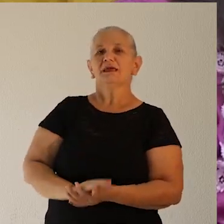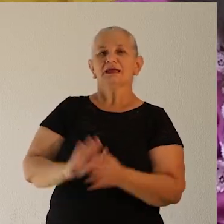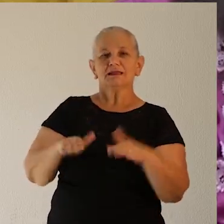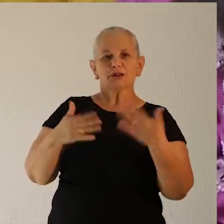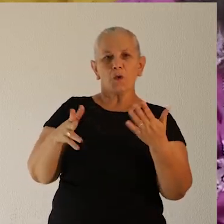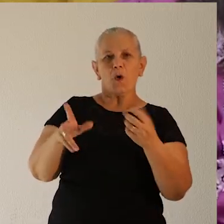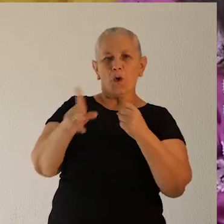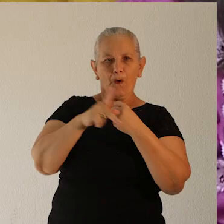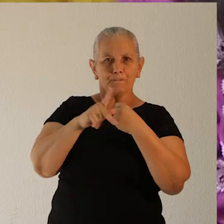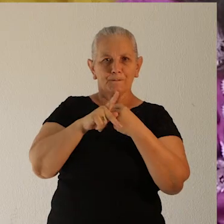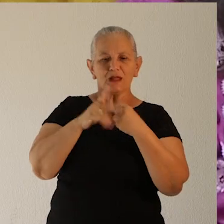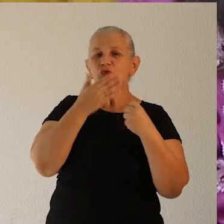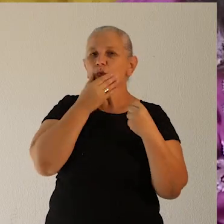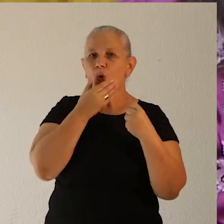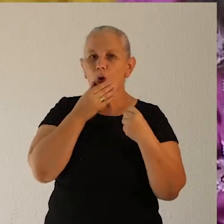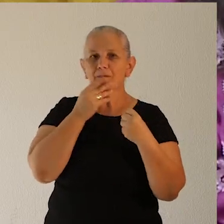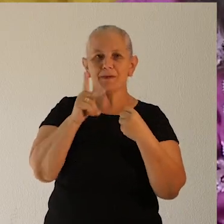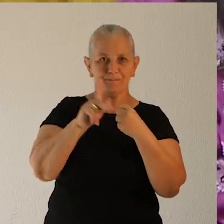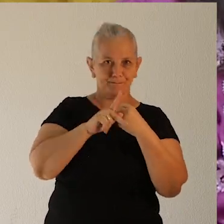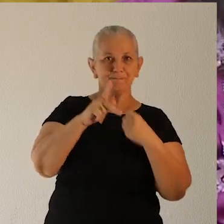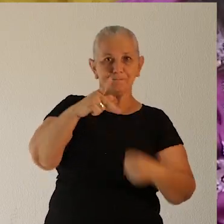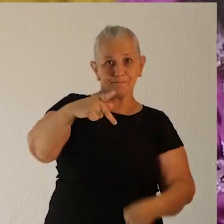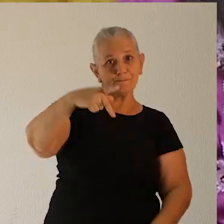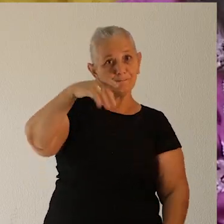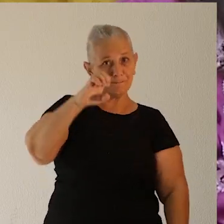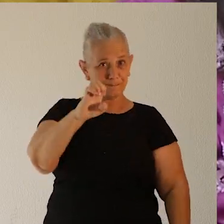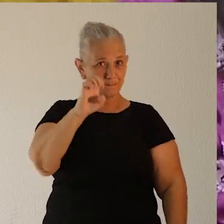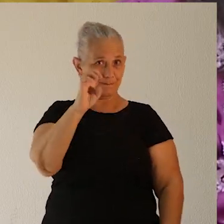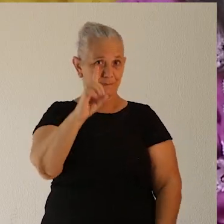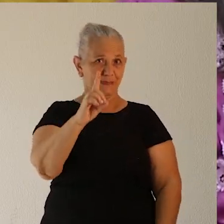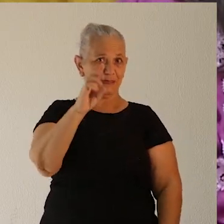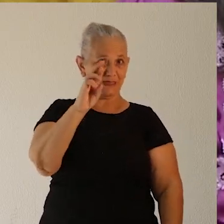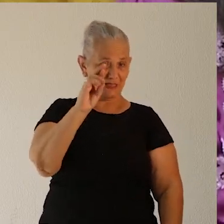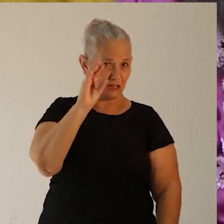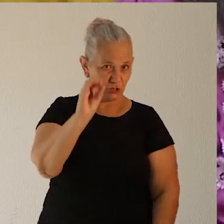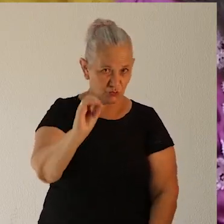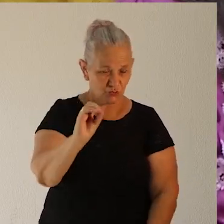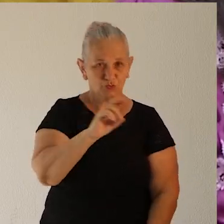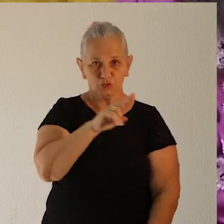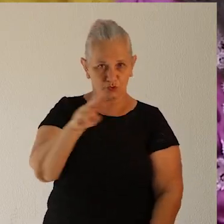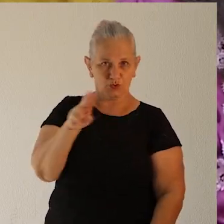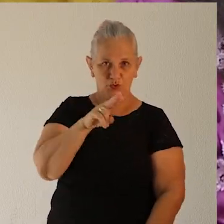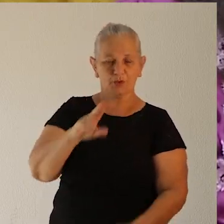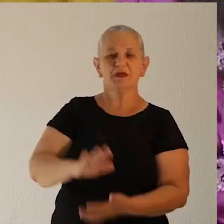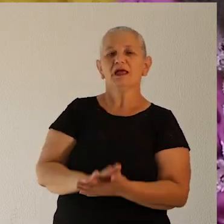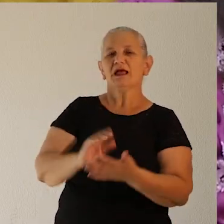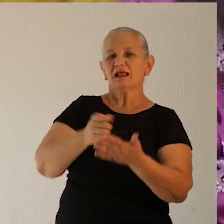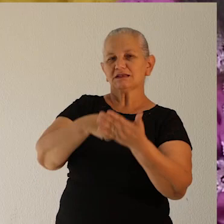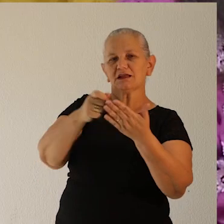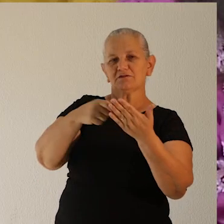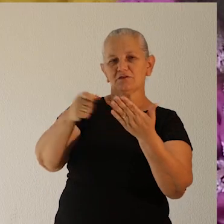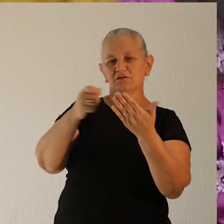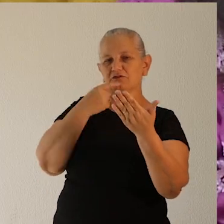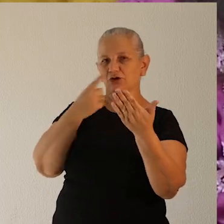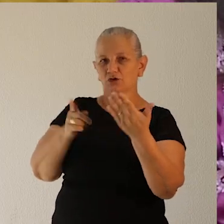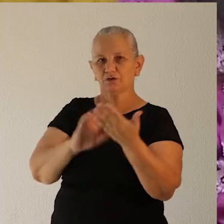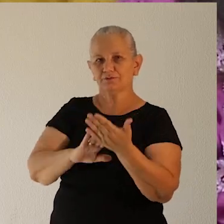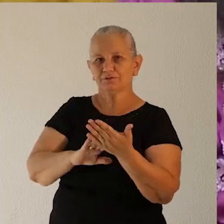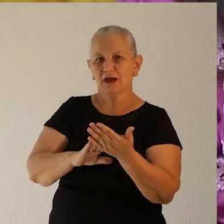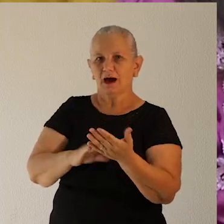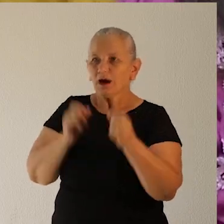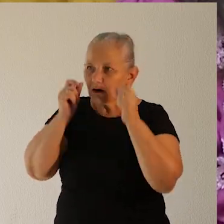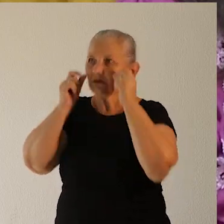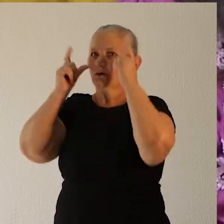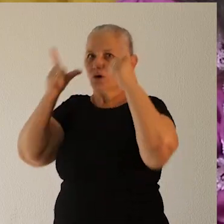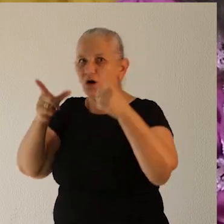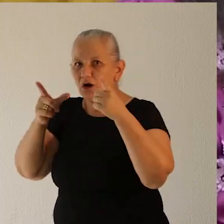escreveu esse poema para ele, chamado Nabor Moleque, quando Nabor, que eles eram amigos, né? É, acorda Nabor, a cuca se foi,